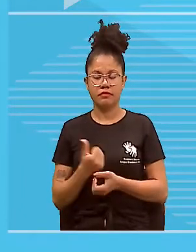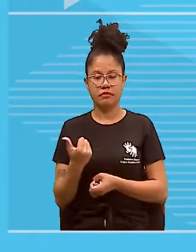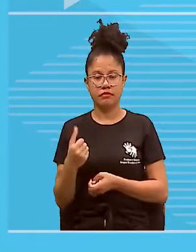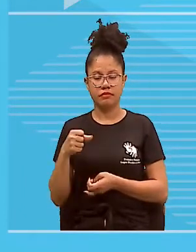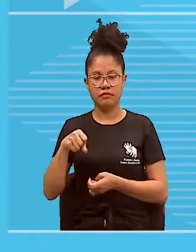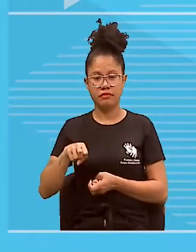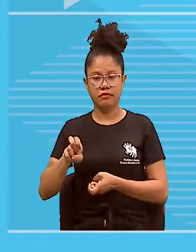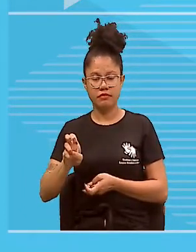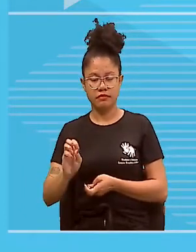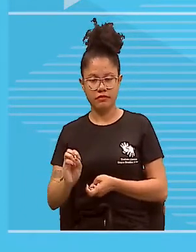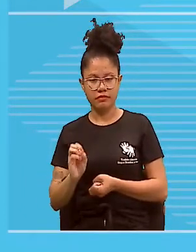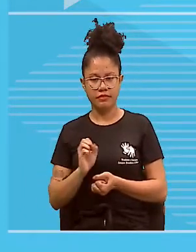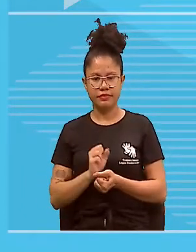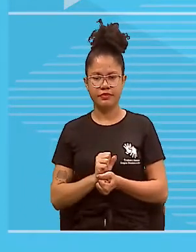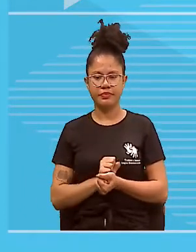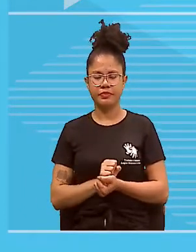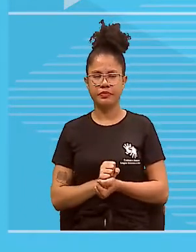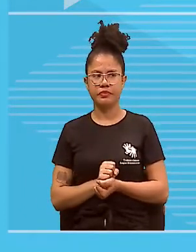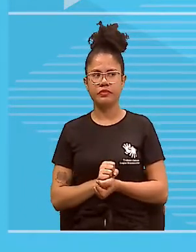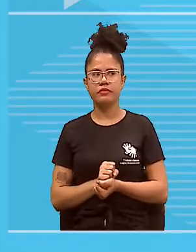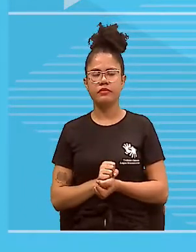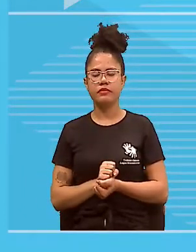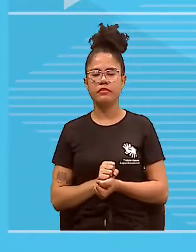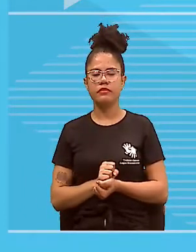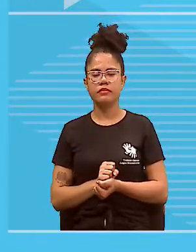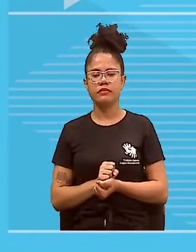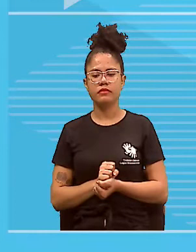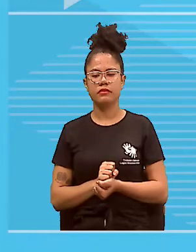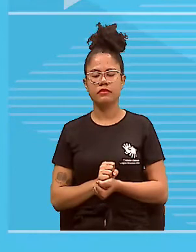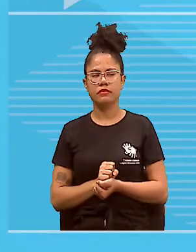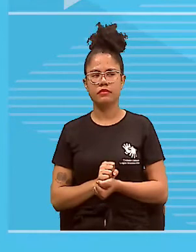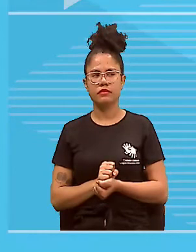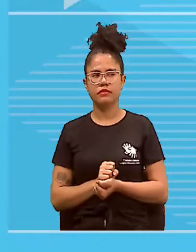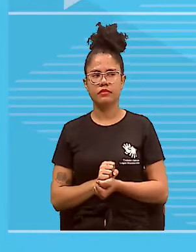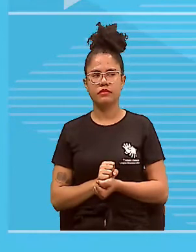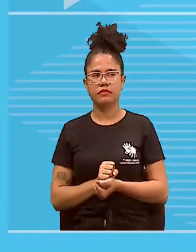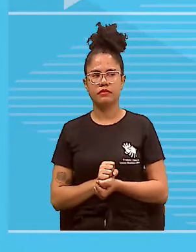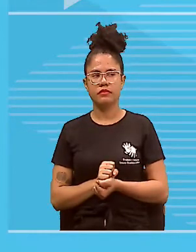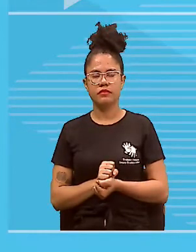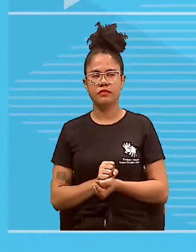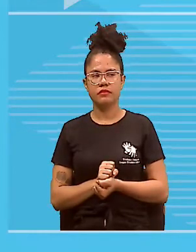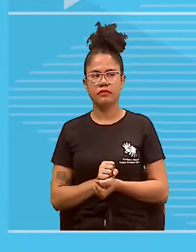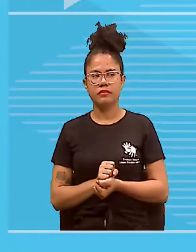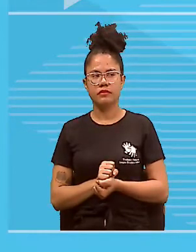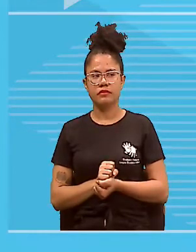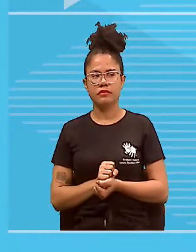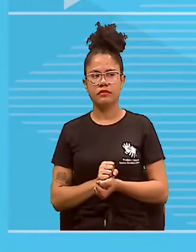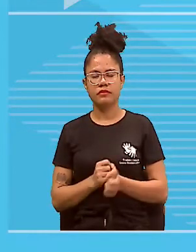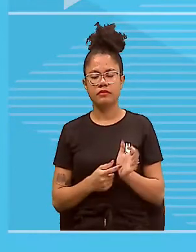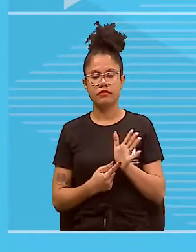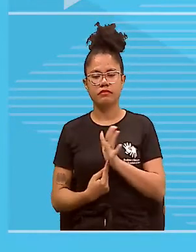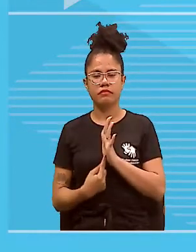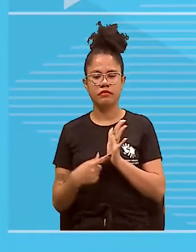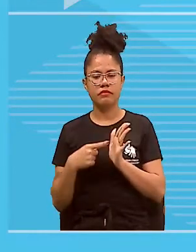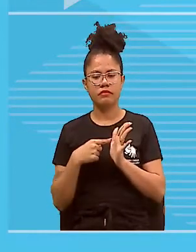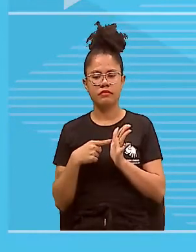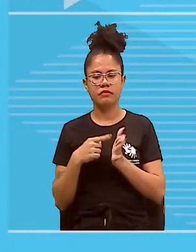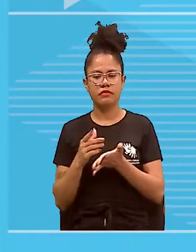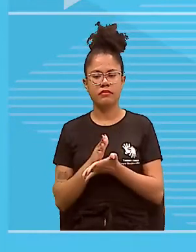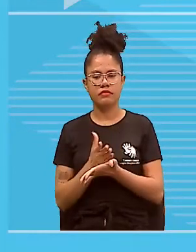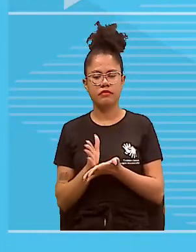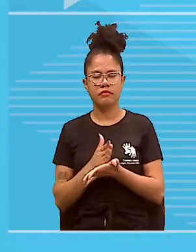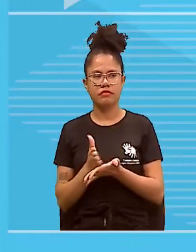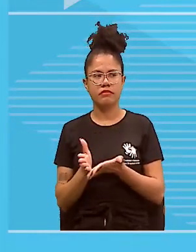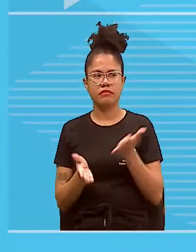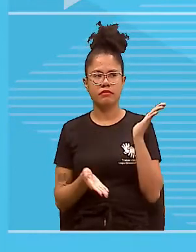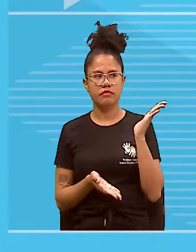aí as caixas registradoras Nacional dizendo que havia filiais em todos os estados eu